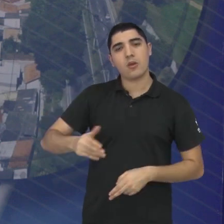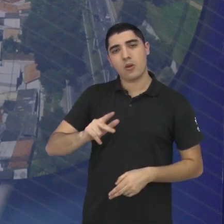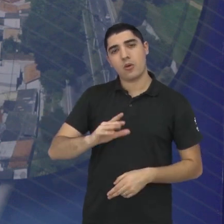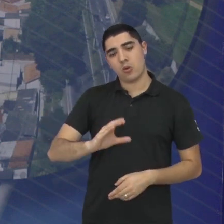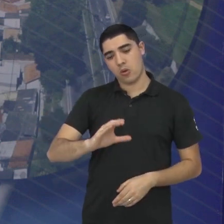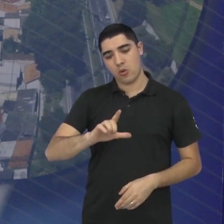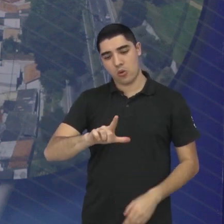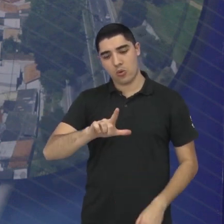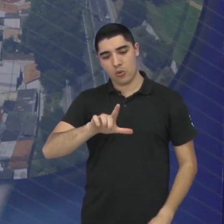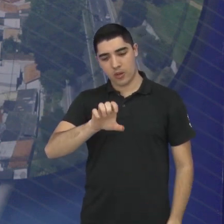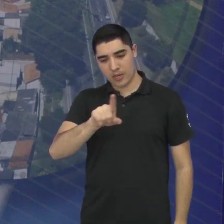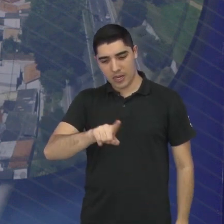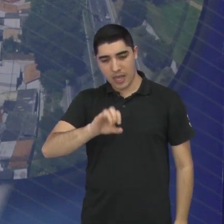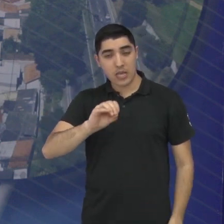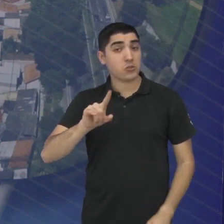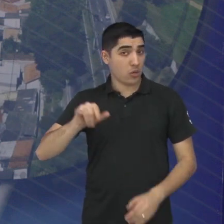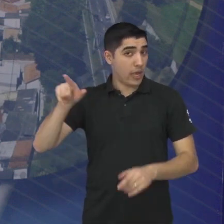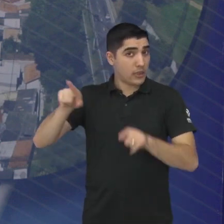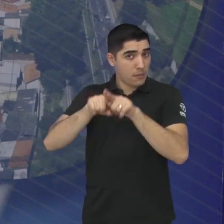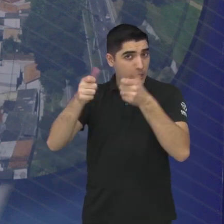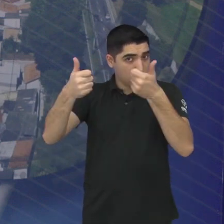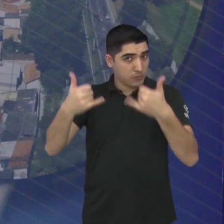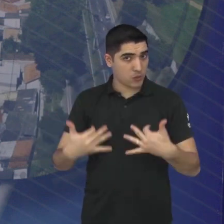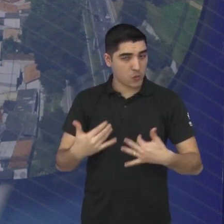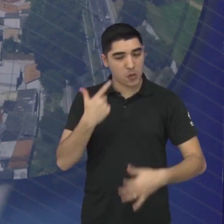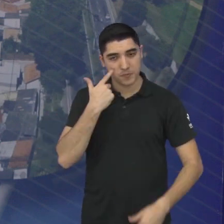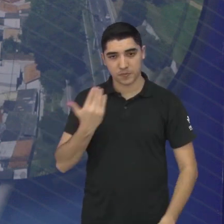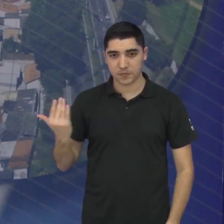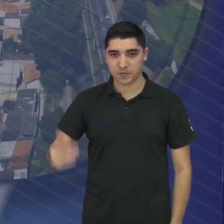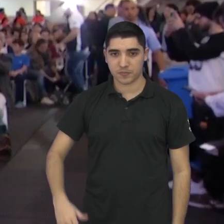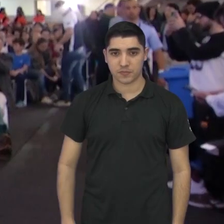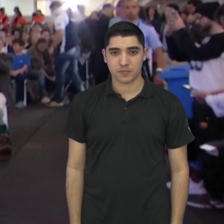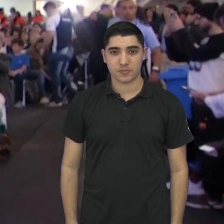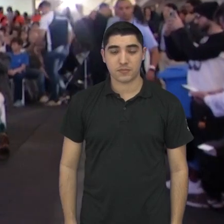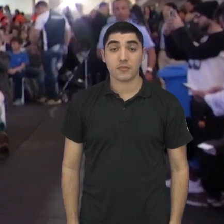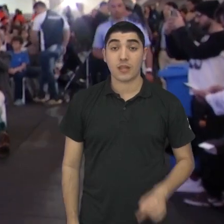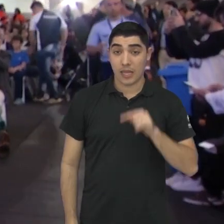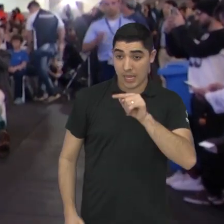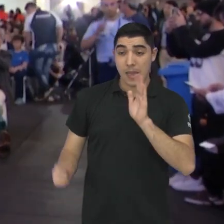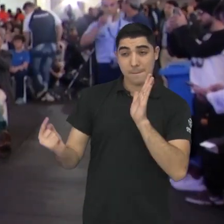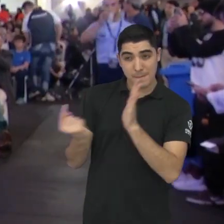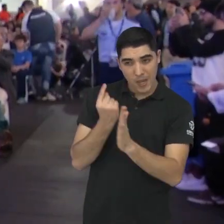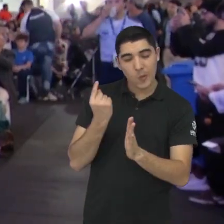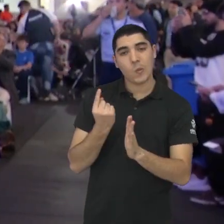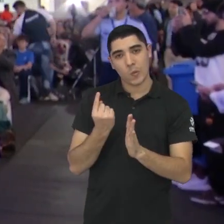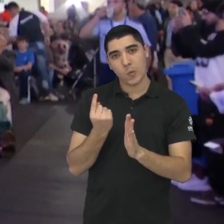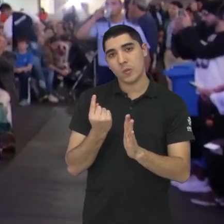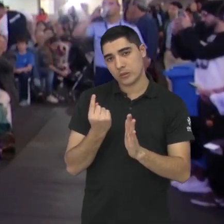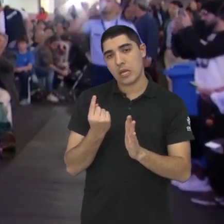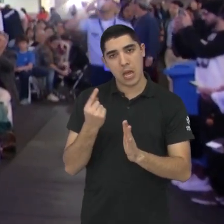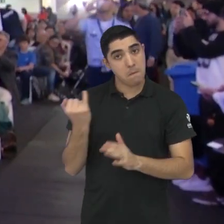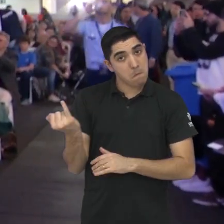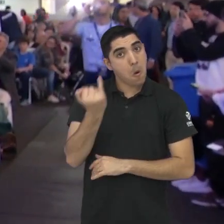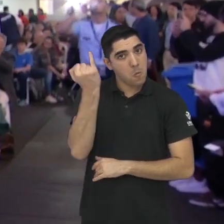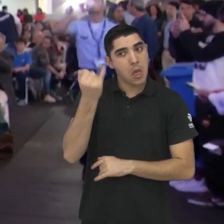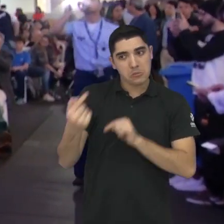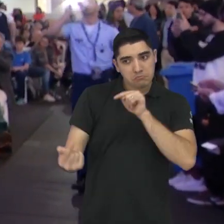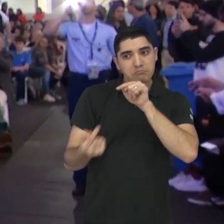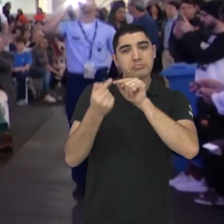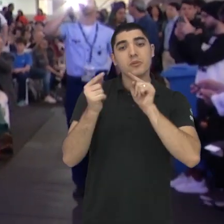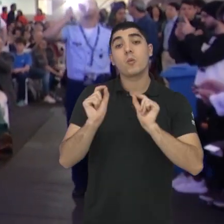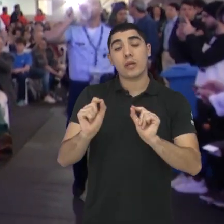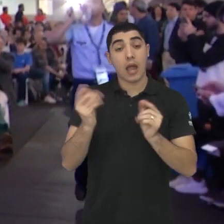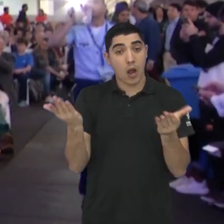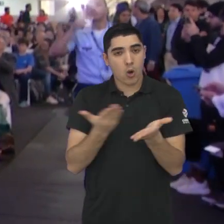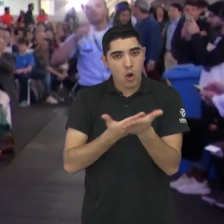José, o Clésio Dinardim, e ele também opinou sobre o assunto. Isso é uma pergunta bastante relevante no momento. Nós estamos